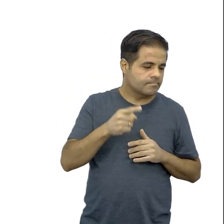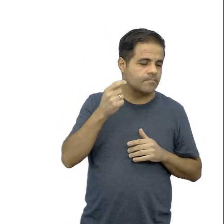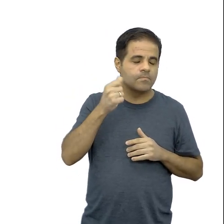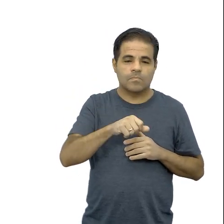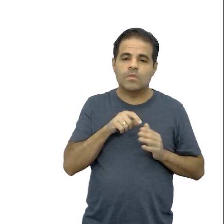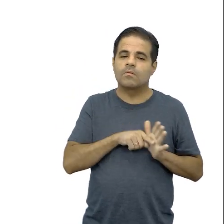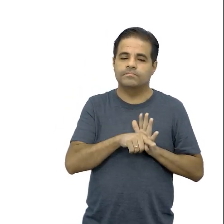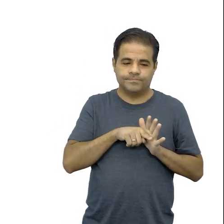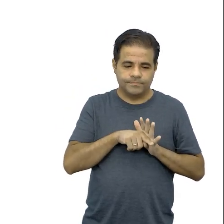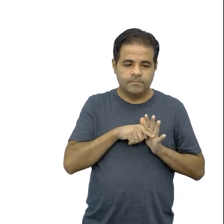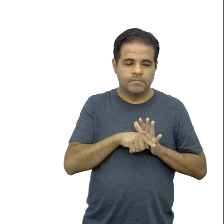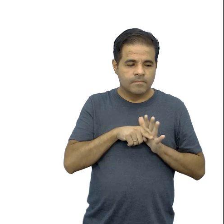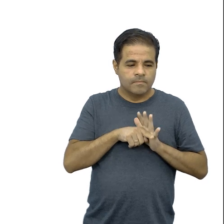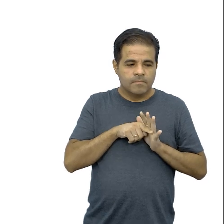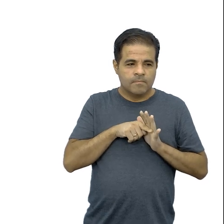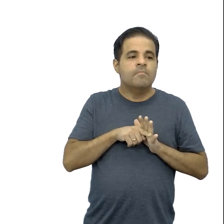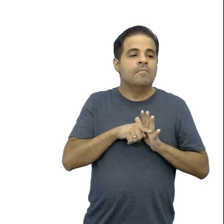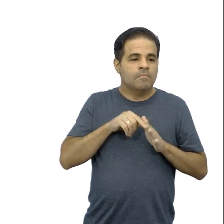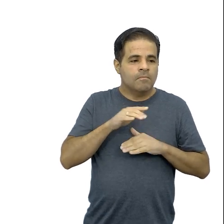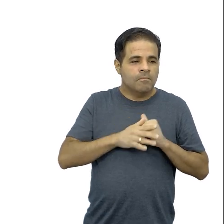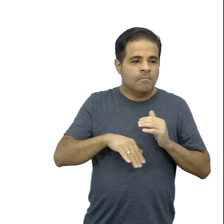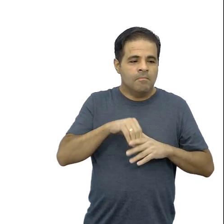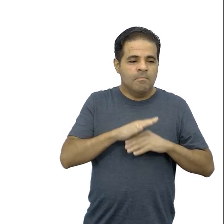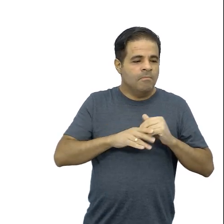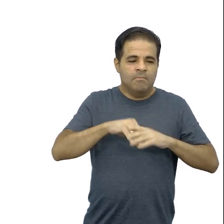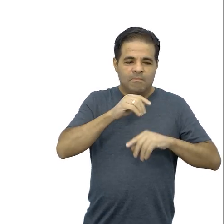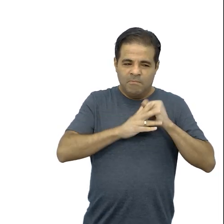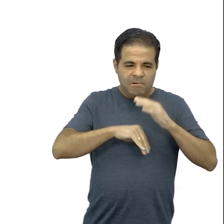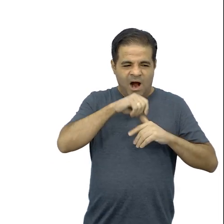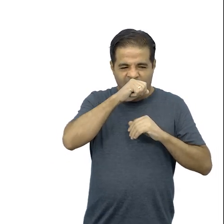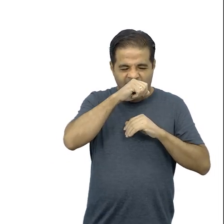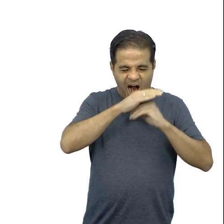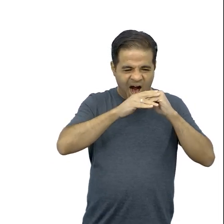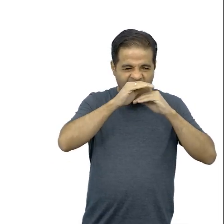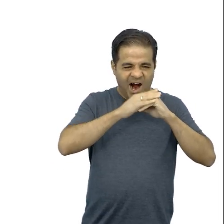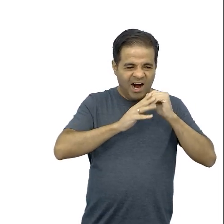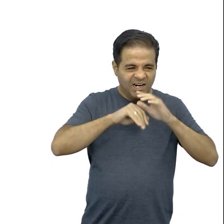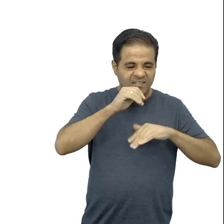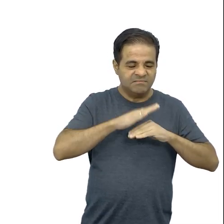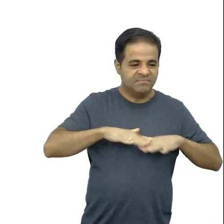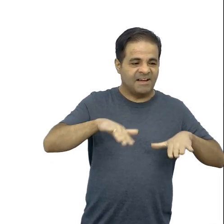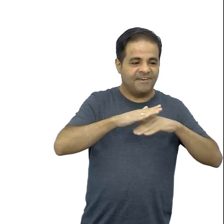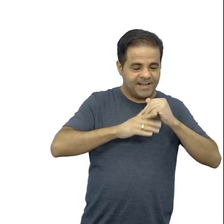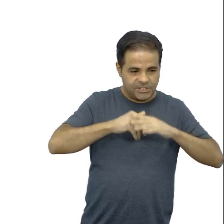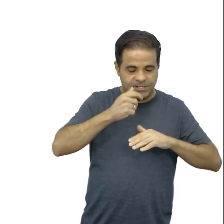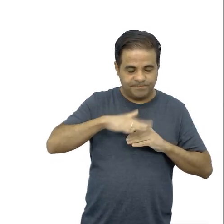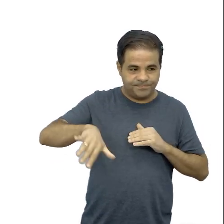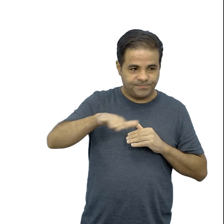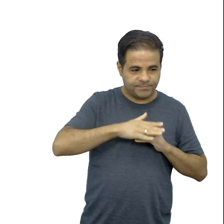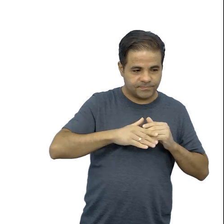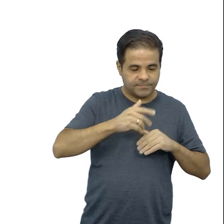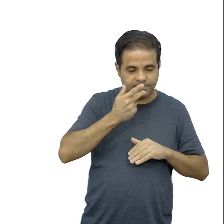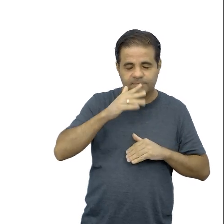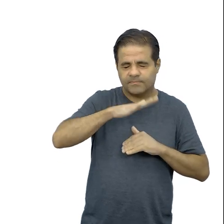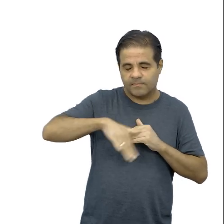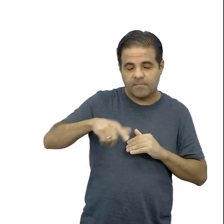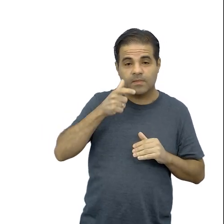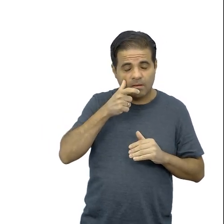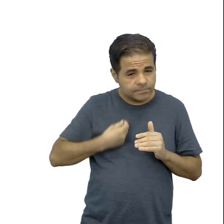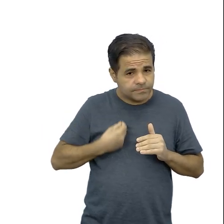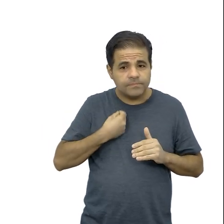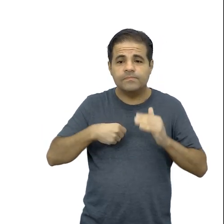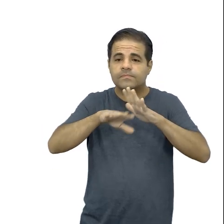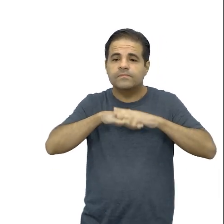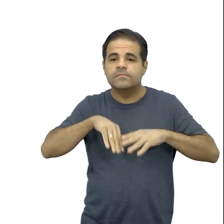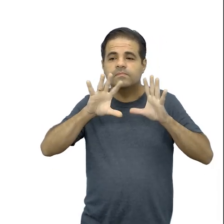debruçados, né, pesquisadores debruçados sobre essas temáticas, e aonde é que isso aparece no nosso dia a dia, de fato, onde é